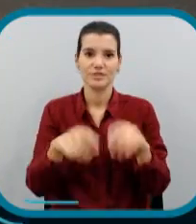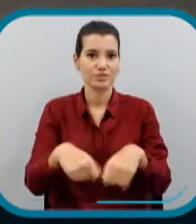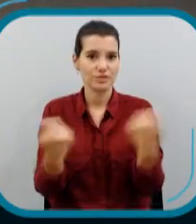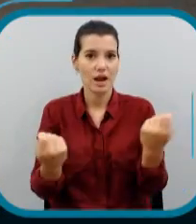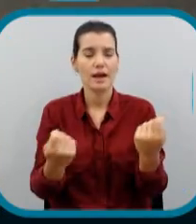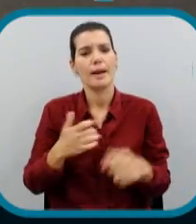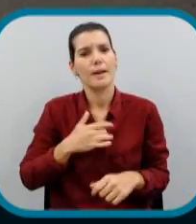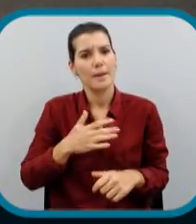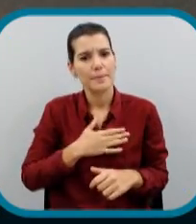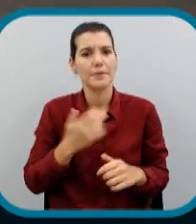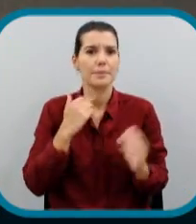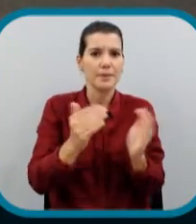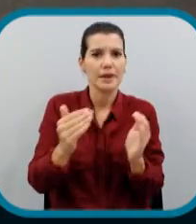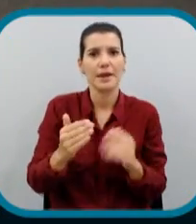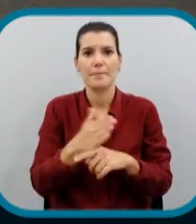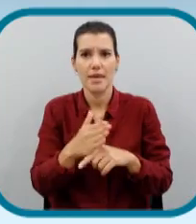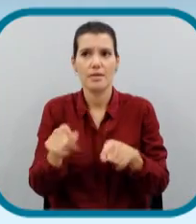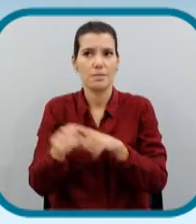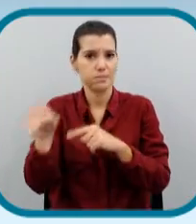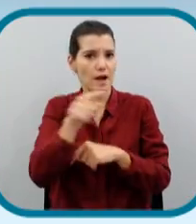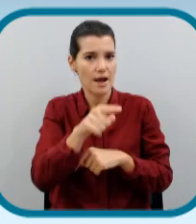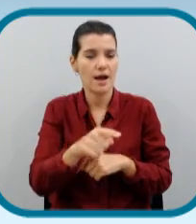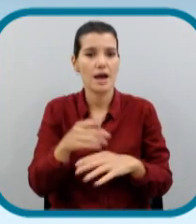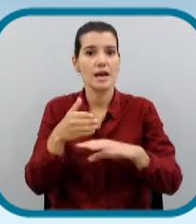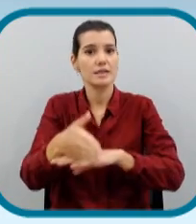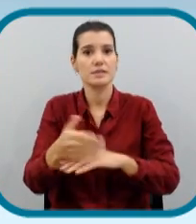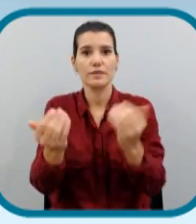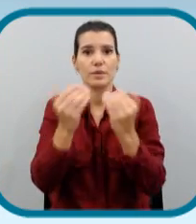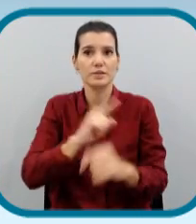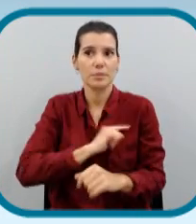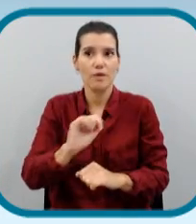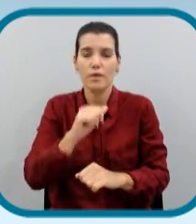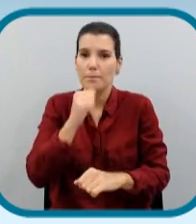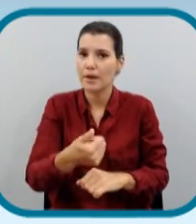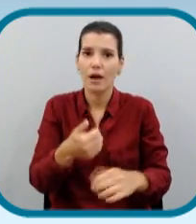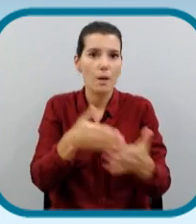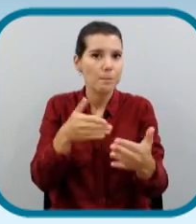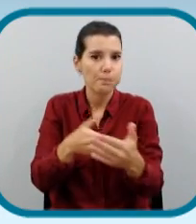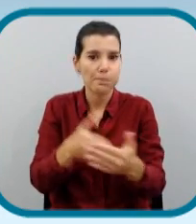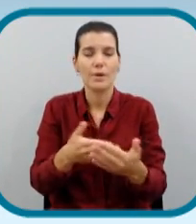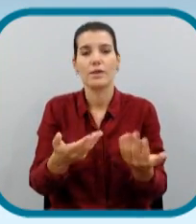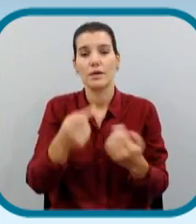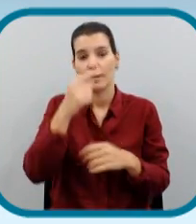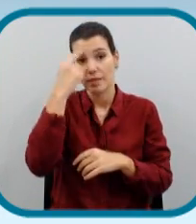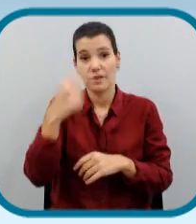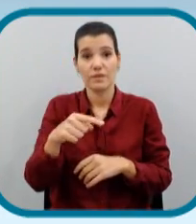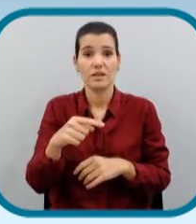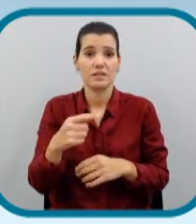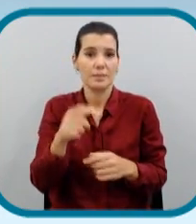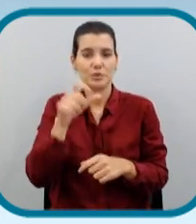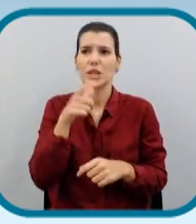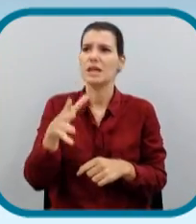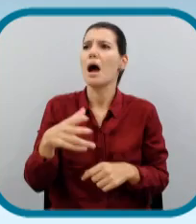a infraestrutura. Há inúmeras pequenas e médias empresas até a sofrerem ataques de ransomware, que perdem o acesso aos seus dados. E, portanto,